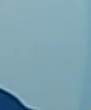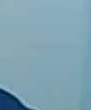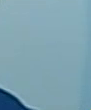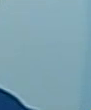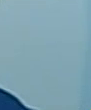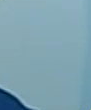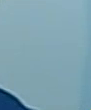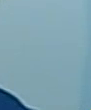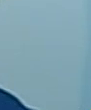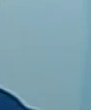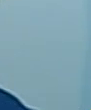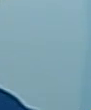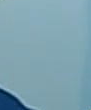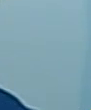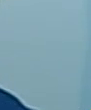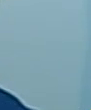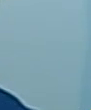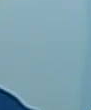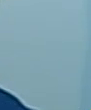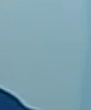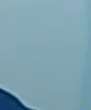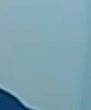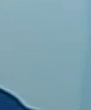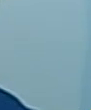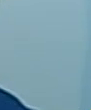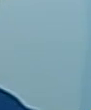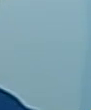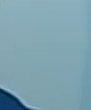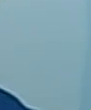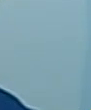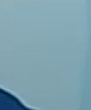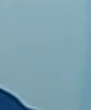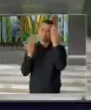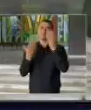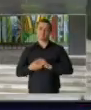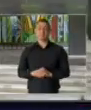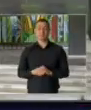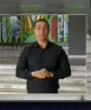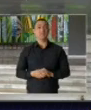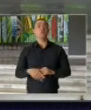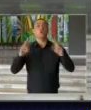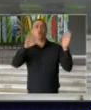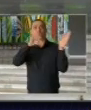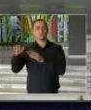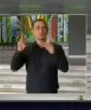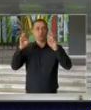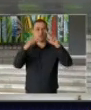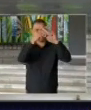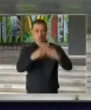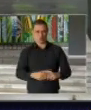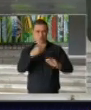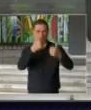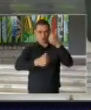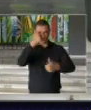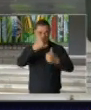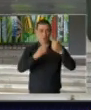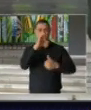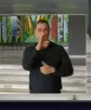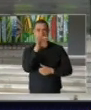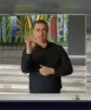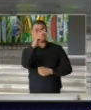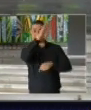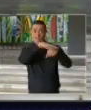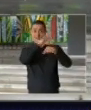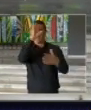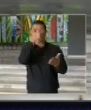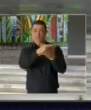Tá de brincadeira, né? É, e olha, a CBF já respondeu o governador Dória. Da Esportes, você tem todas as